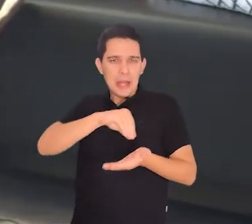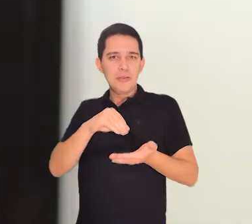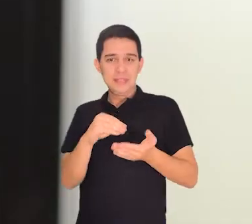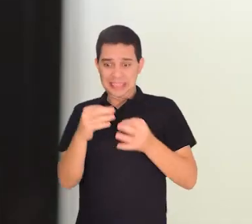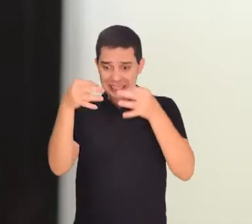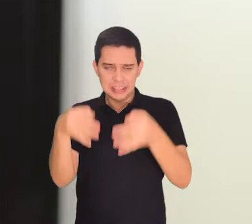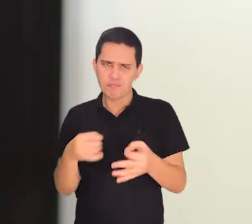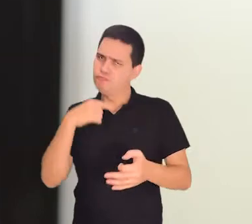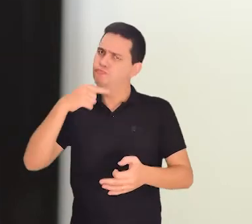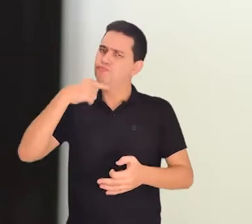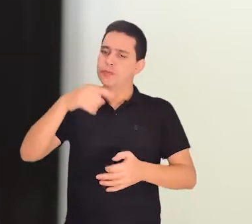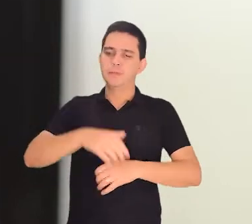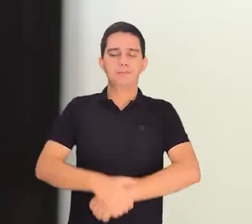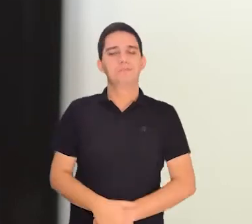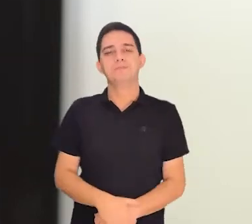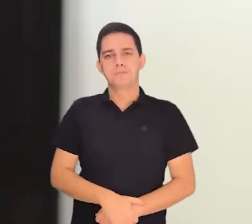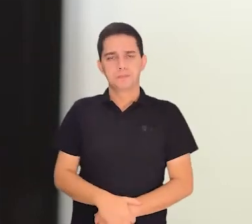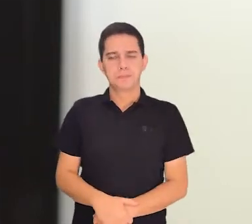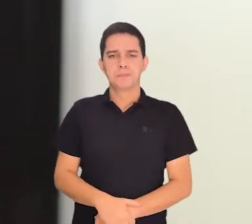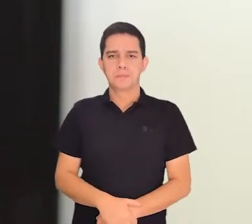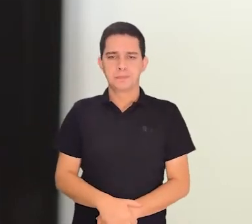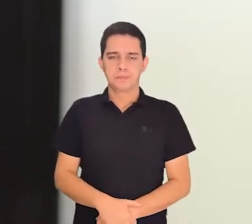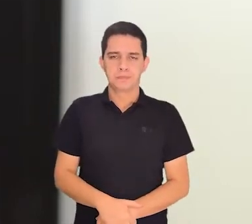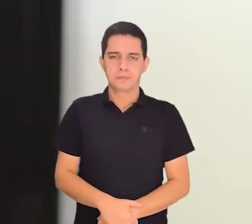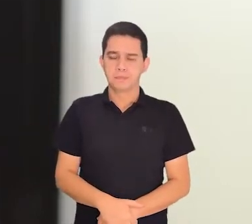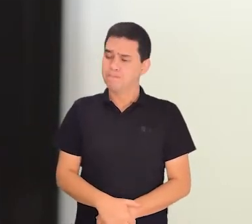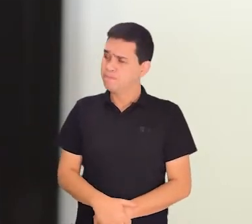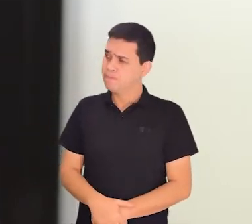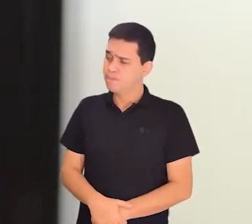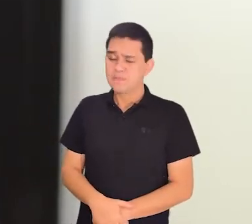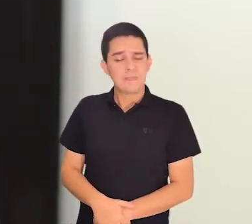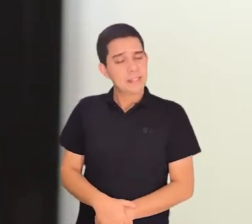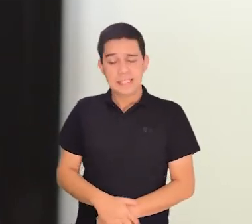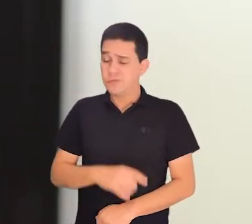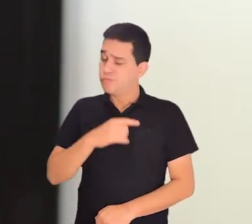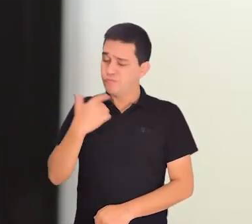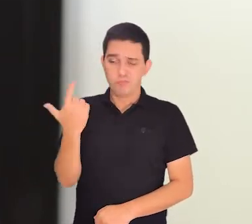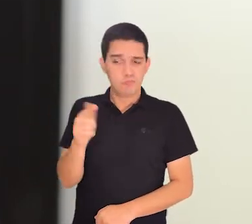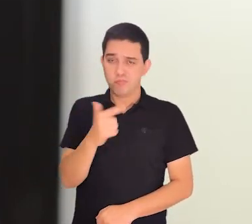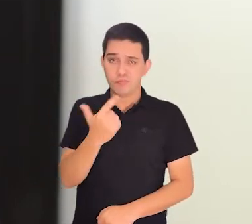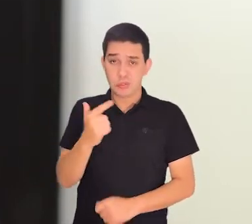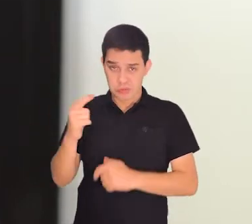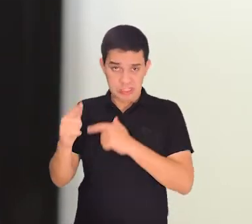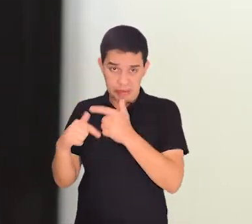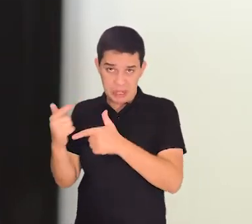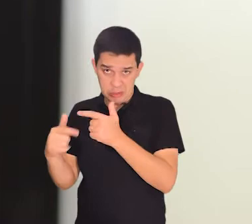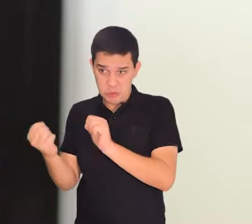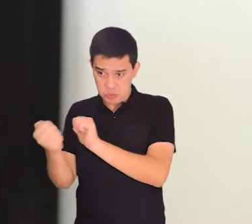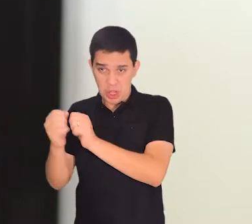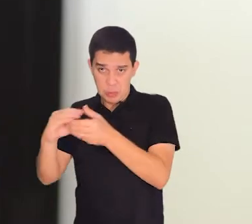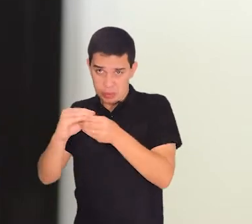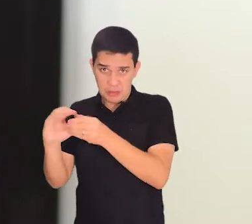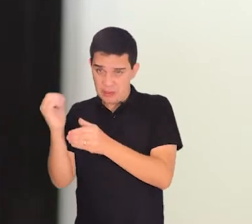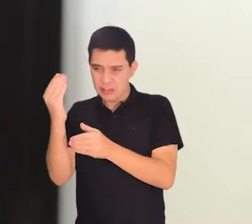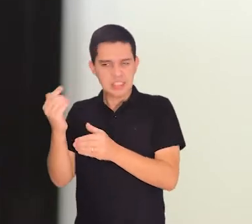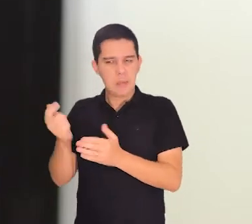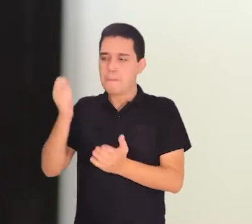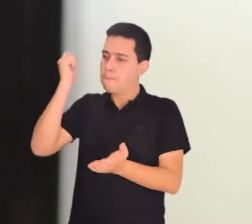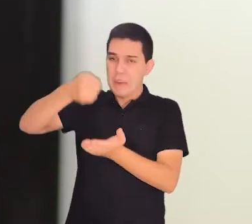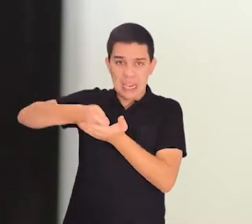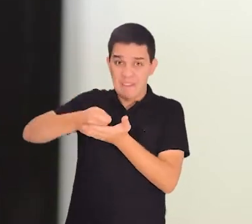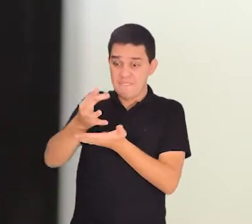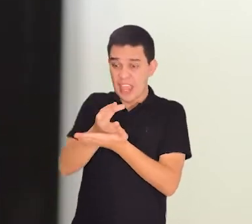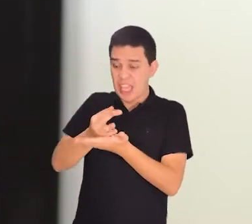categorias. Ele não tem ali a anotação de sua CTPS, ele não tem garantia das férias, garantia